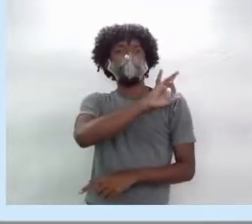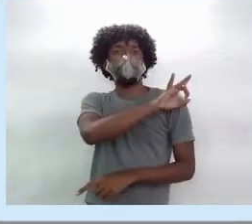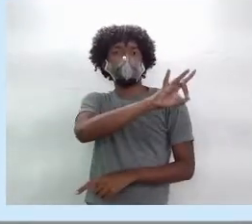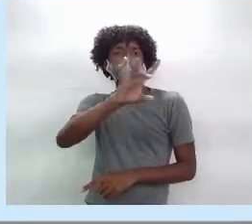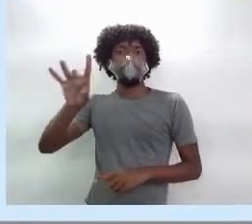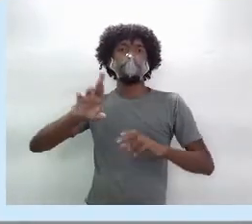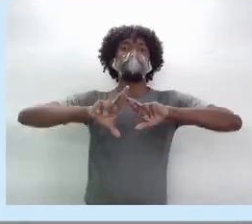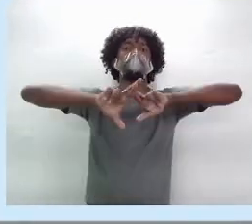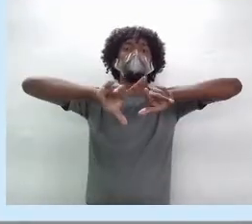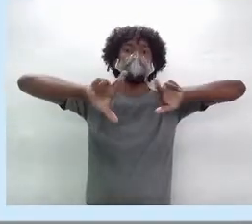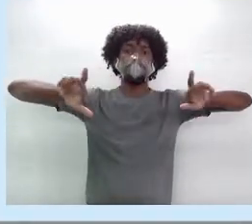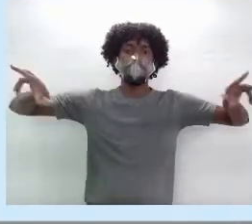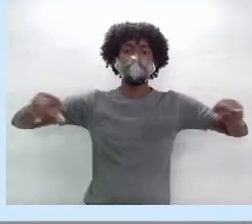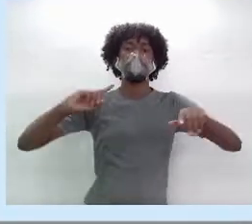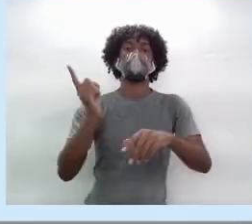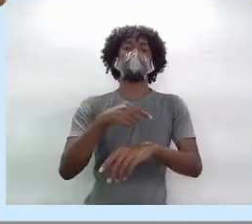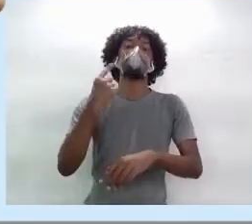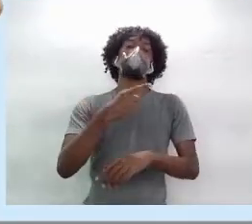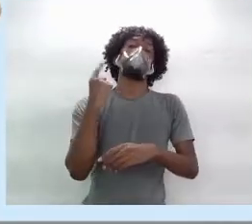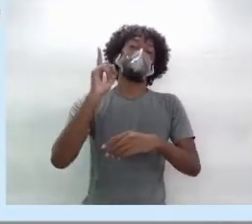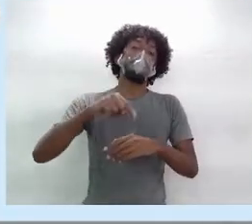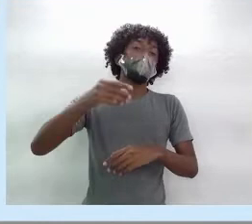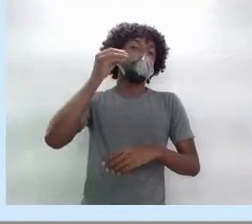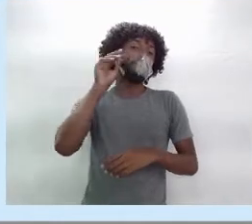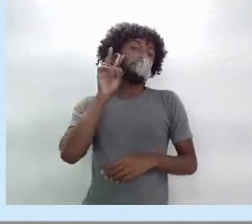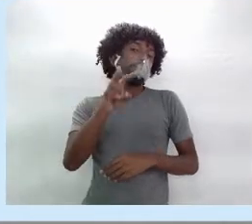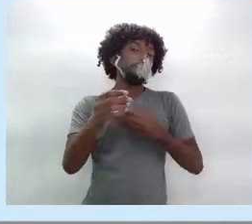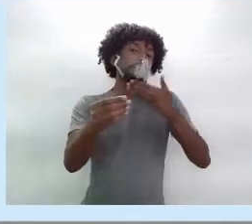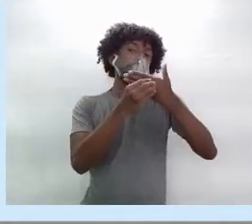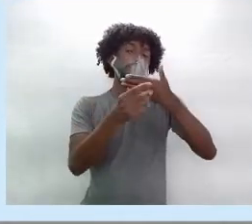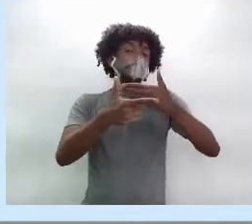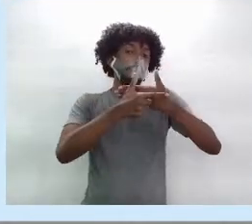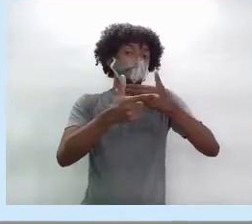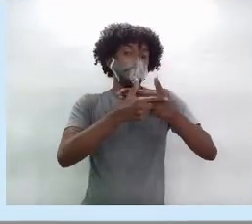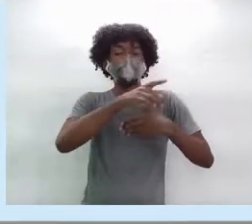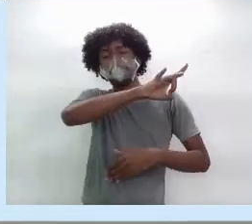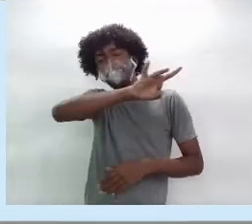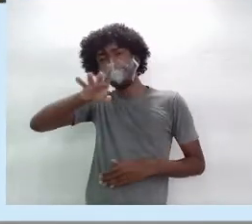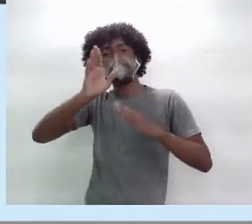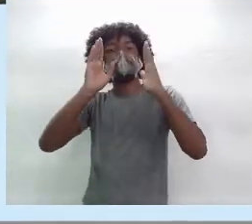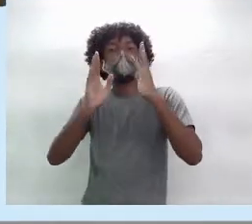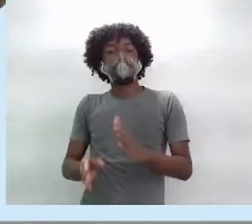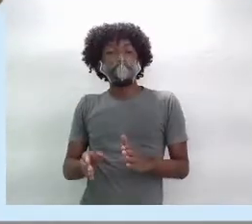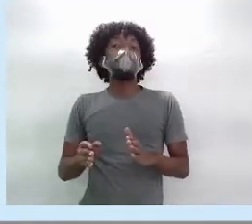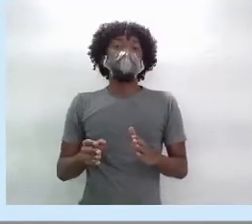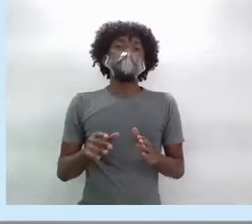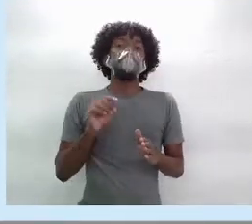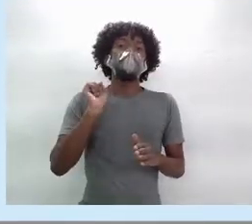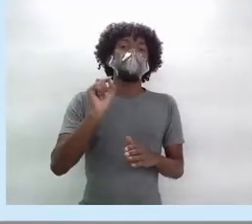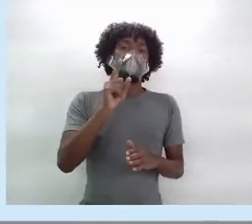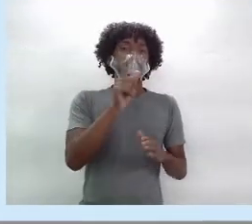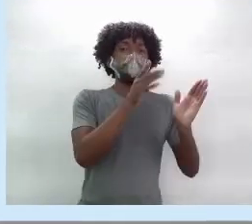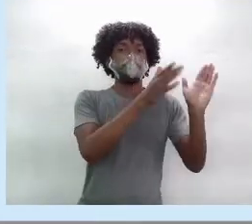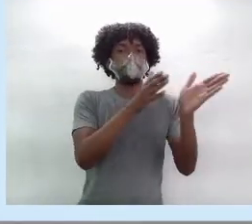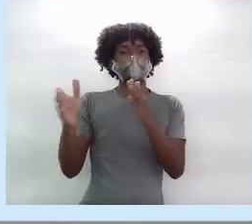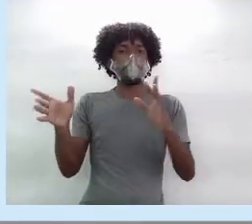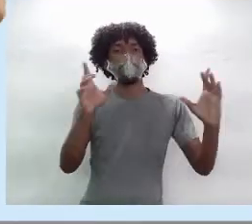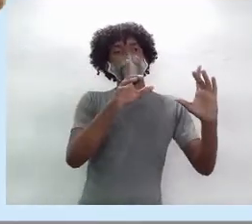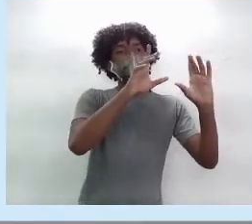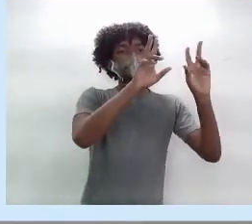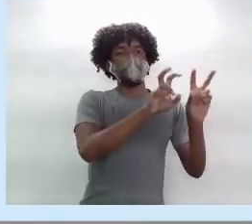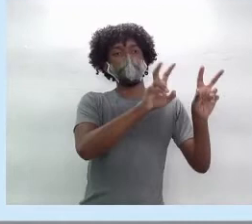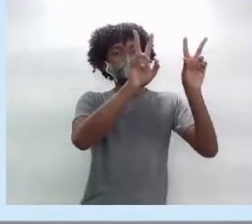esse papel, essa questão que está se formando, essa linha, certo? Dos assuntos, todos